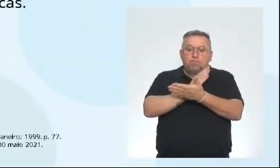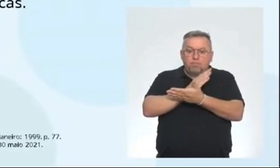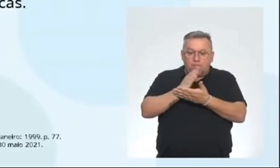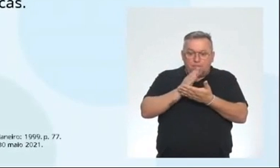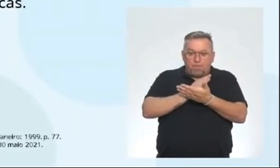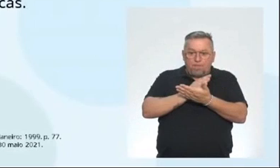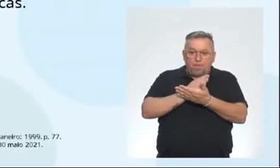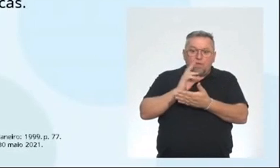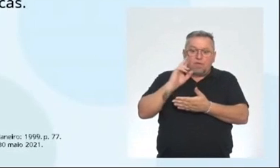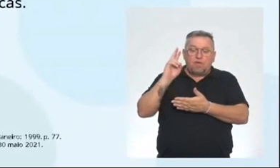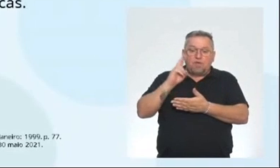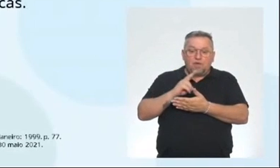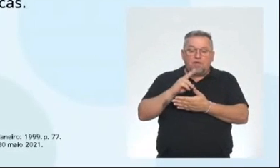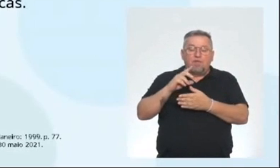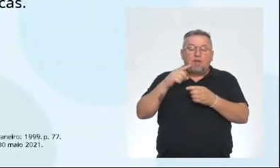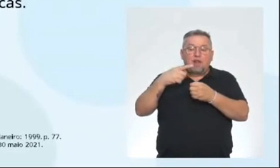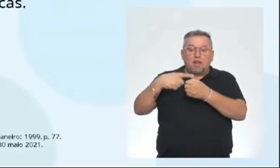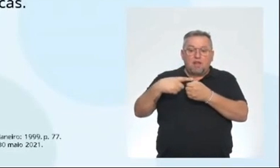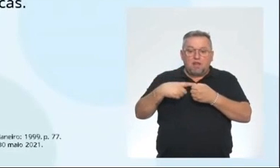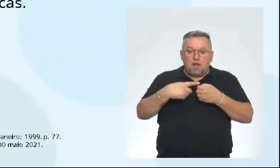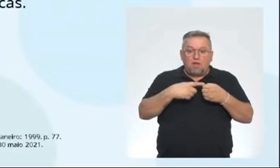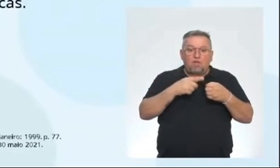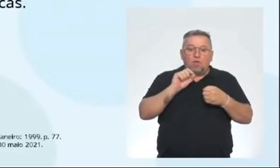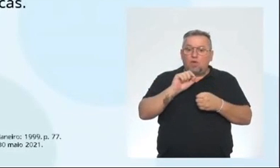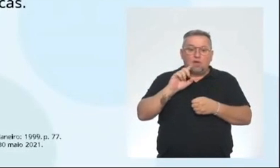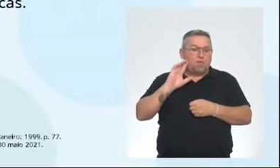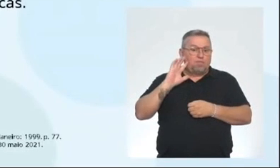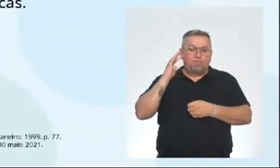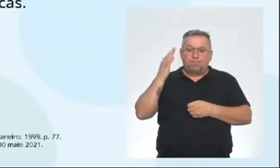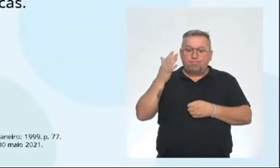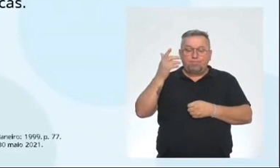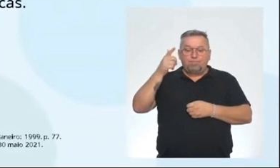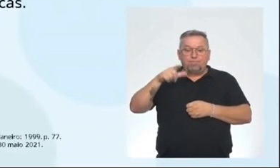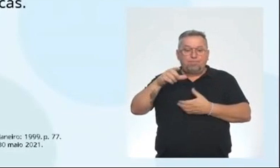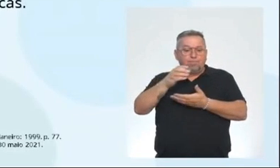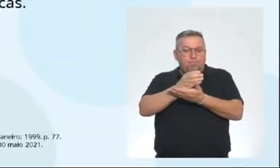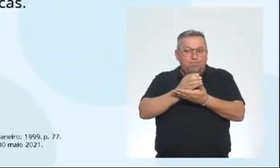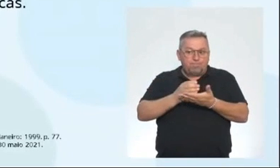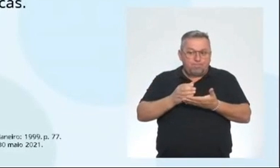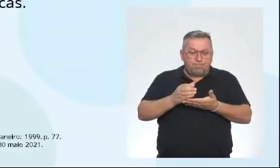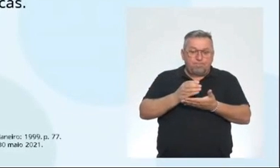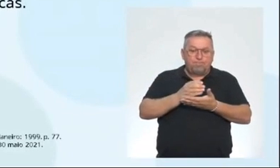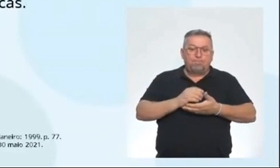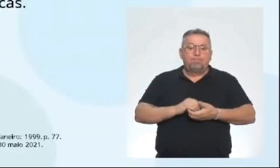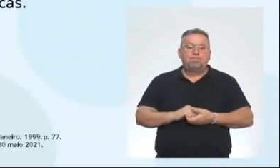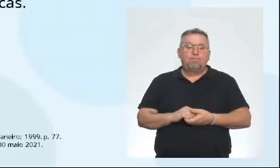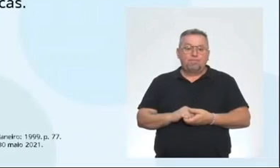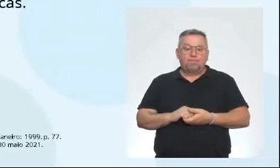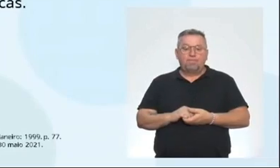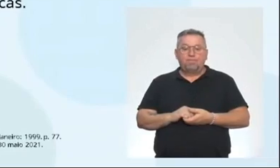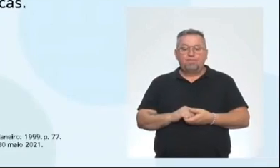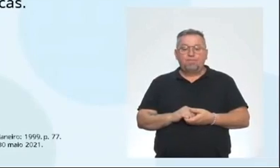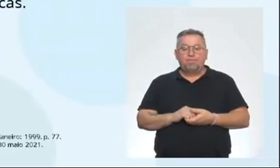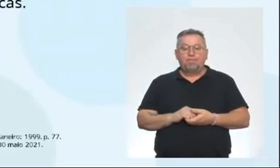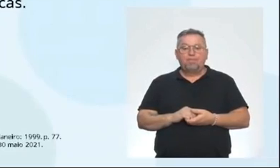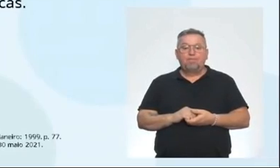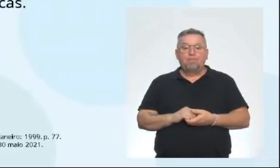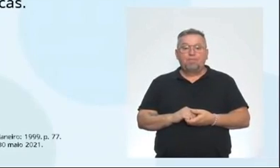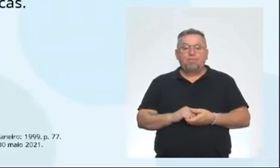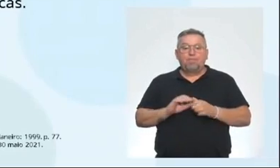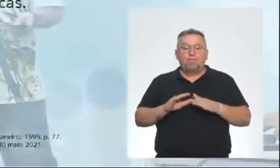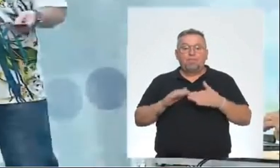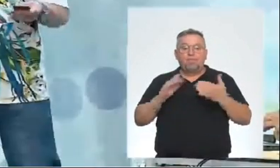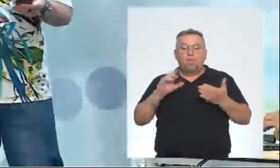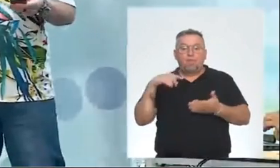divisas distritais, o que não acontece nas demais escalas topográficas, tá certo? Então